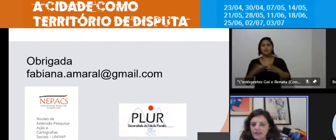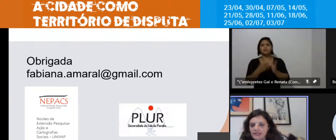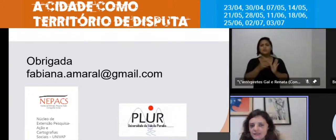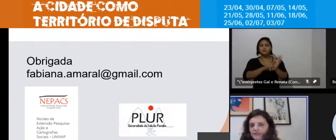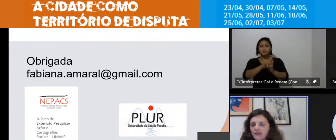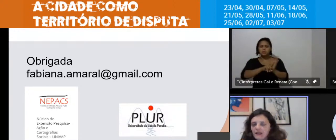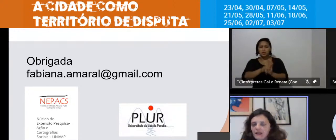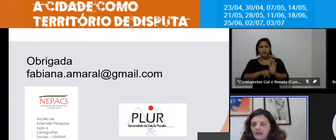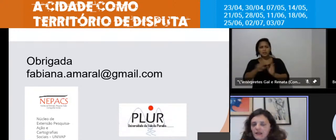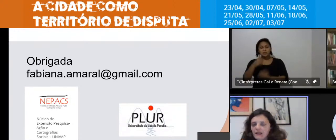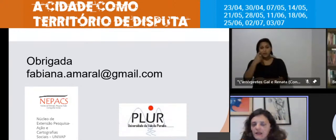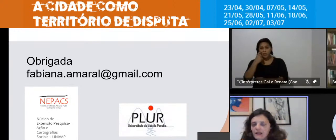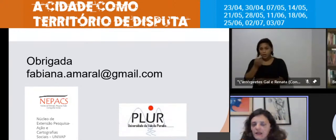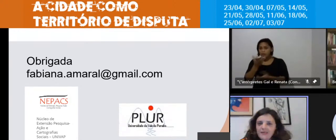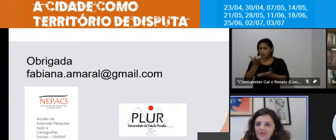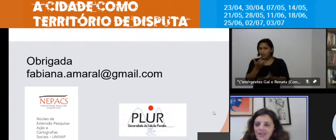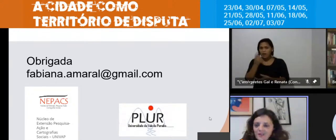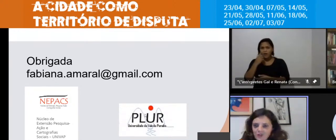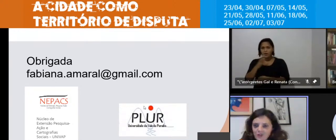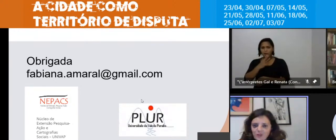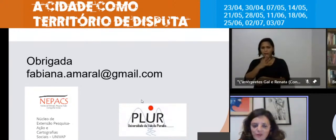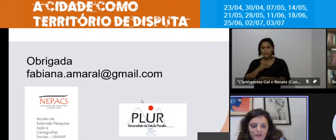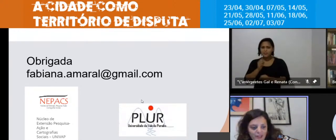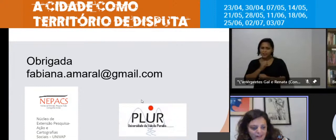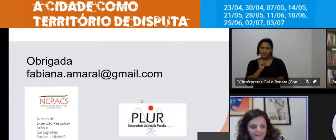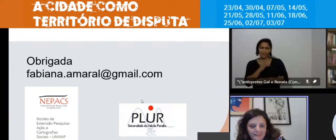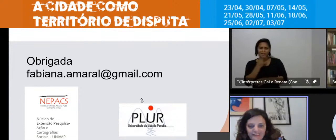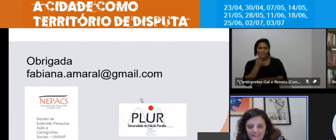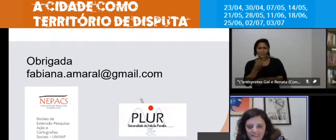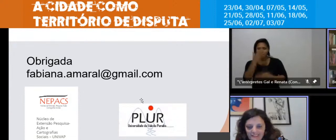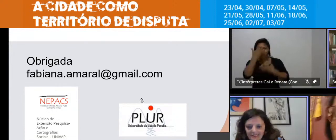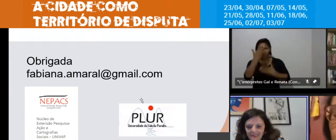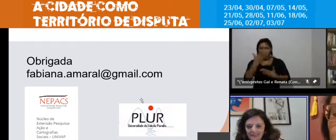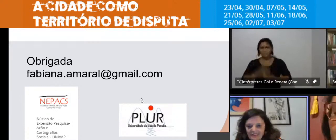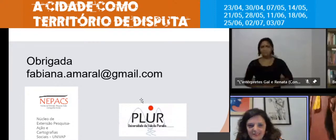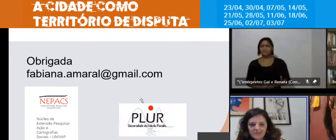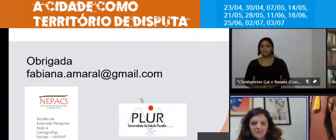tiver interesse, né, em conhecer. É isso, muito obrigada.